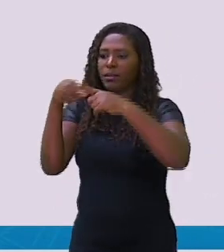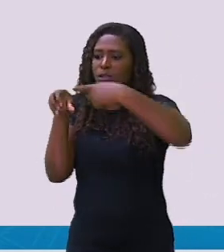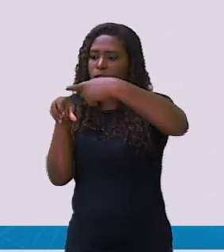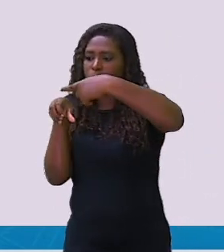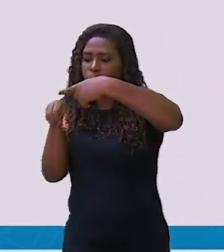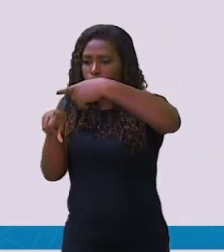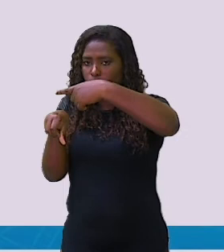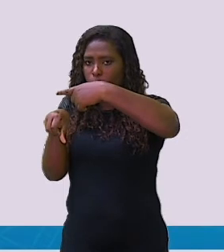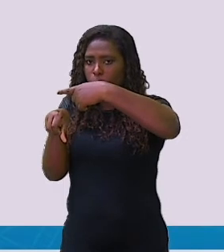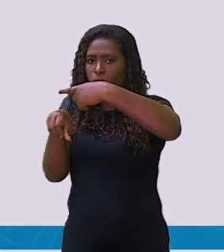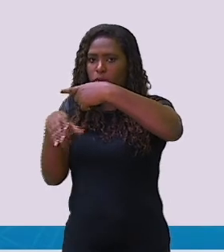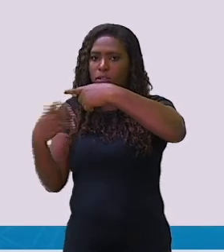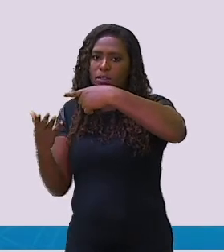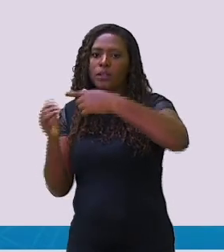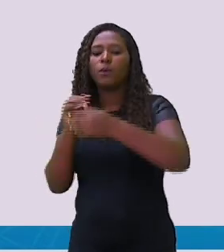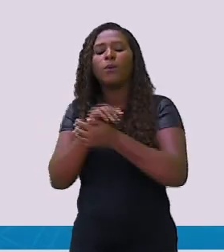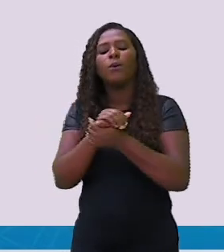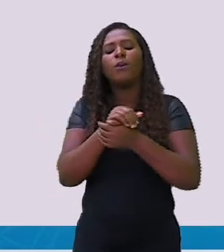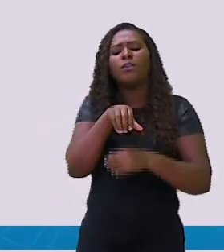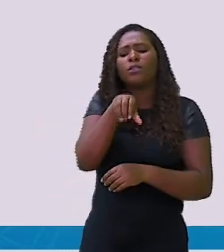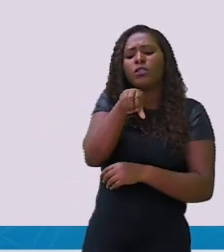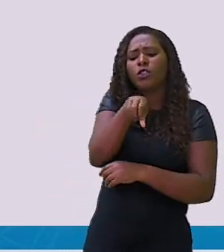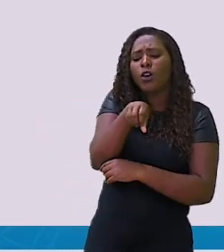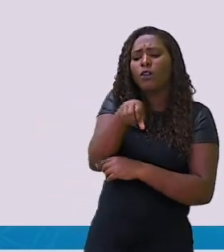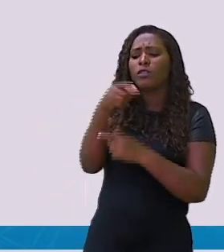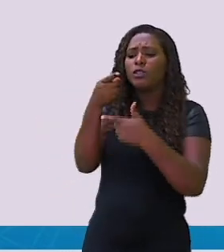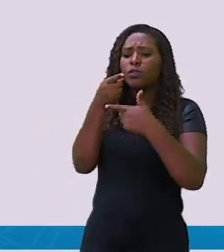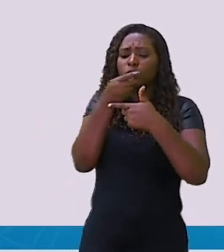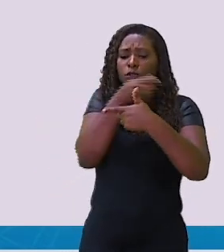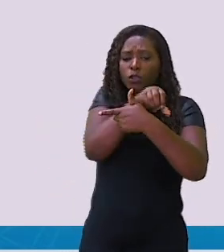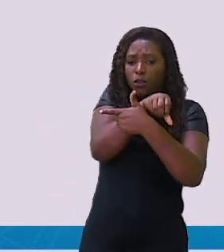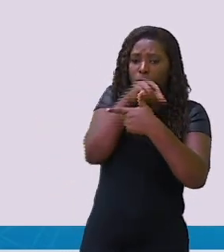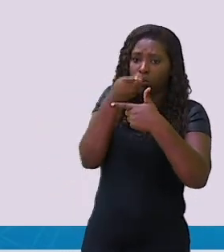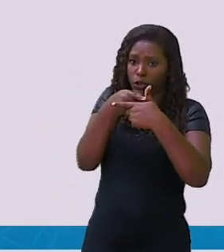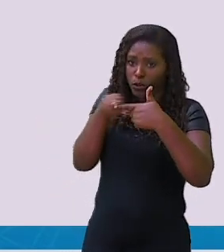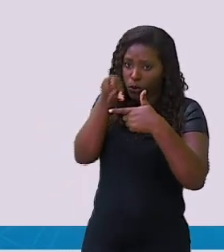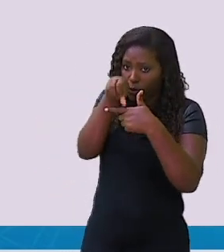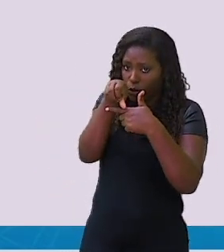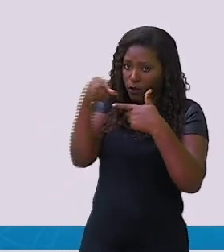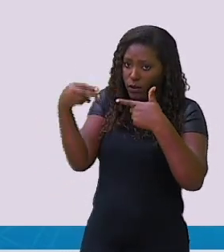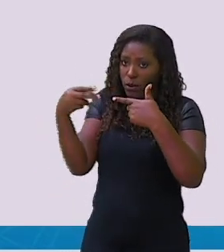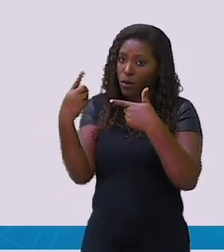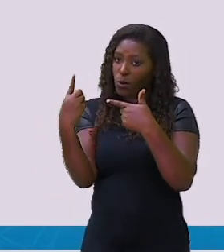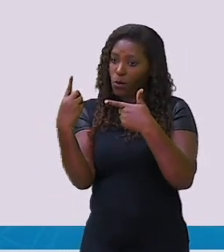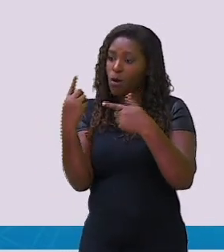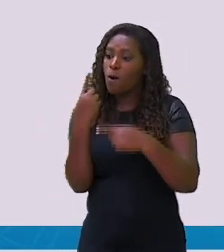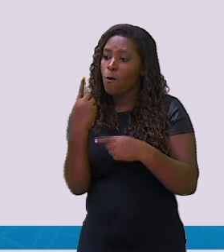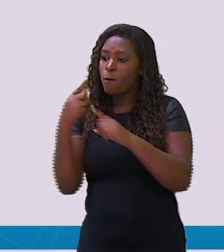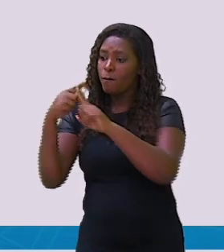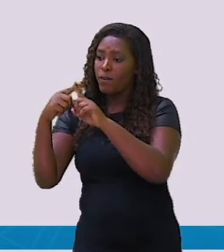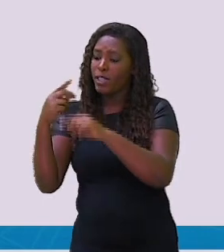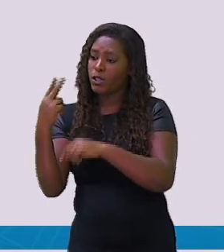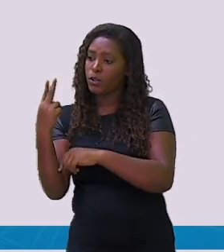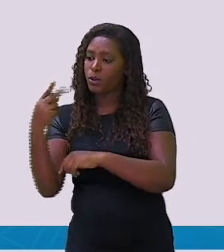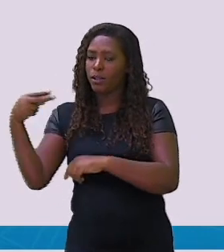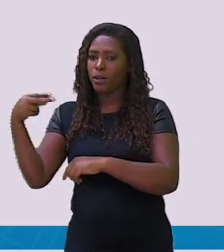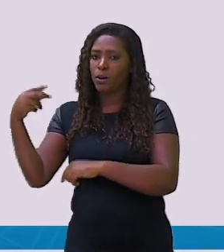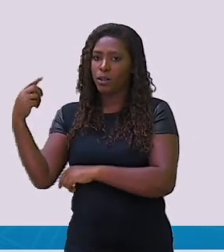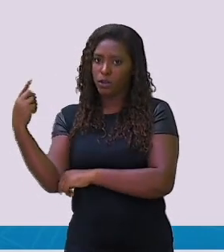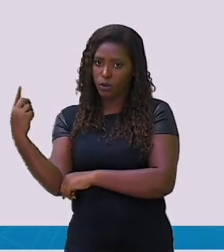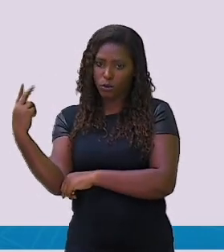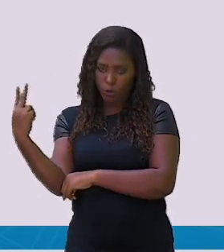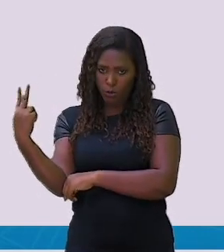99 / 911 x 229 /